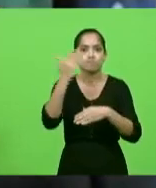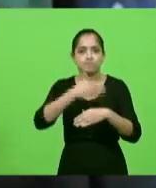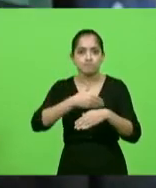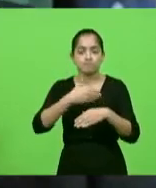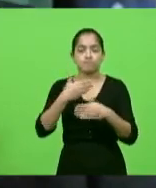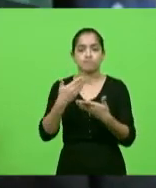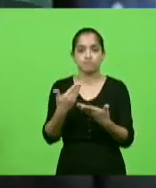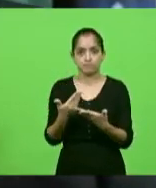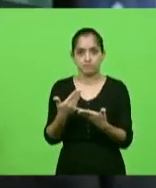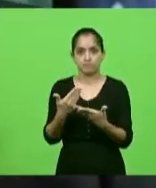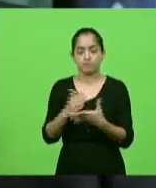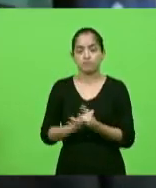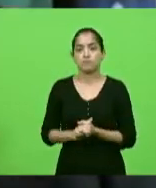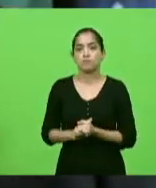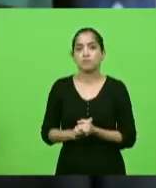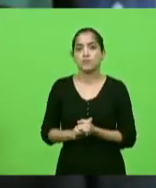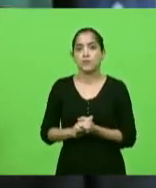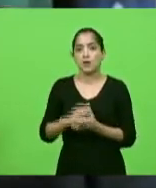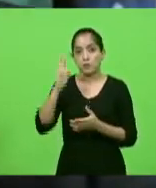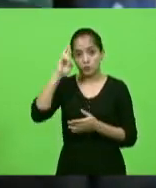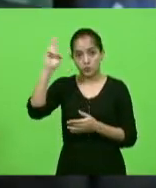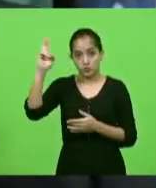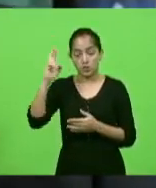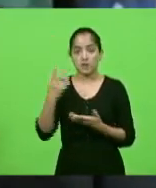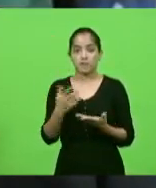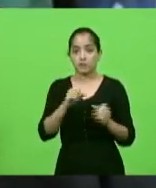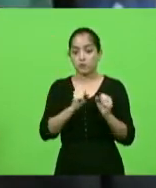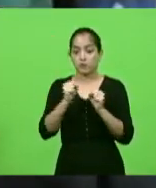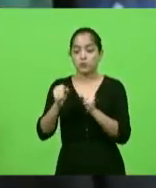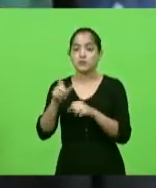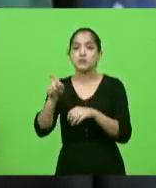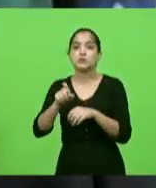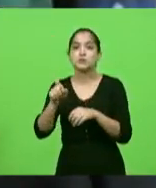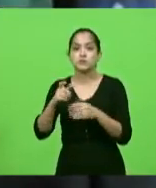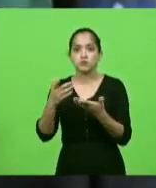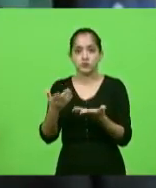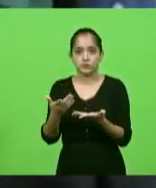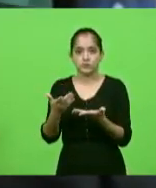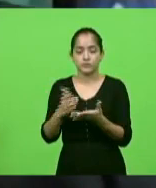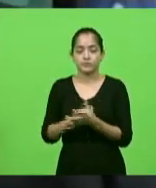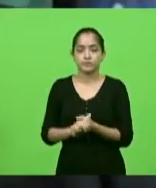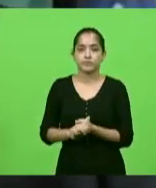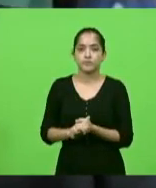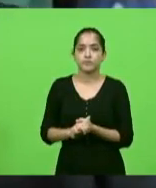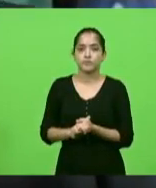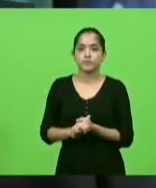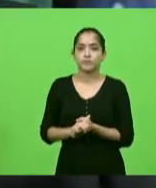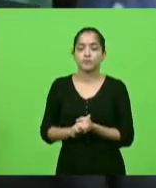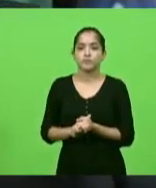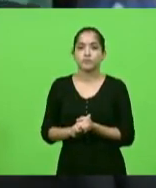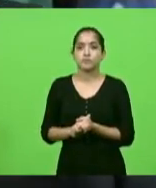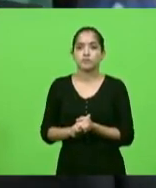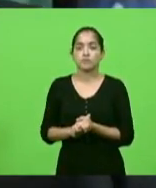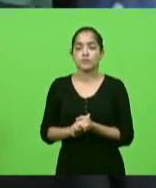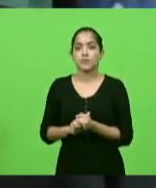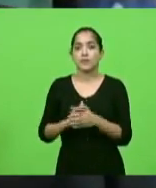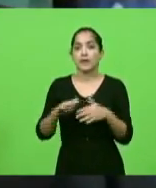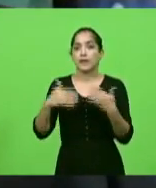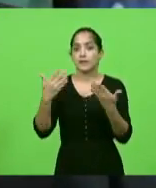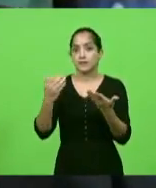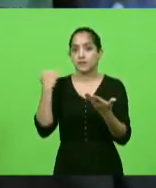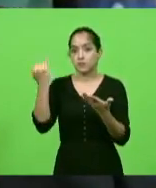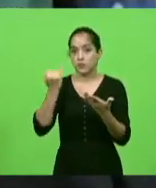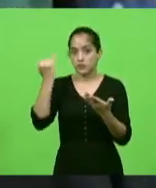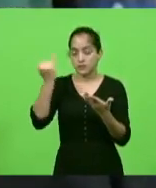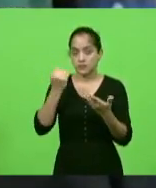a tese em Cunha ao chefe do Poder Executivo Estadual tal responsabilidade oi oi é ainda